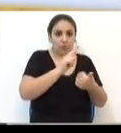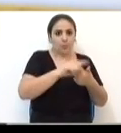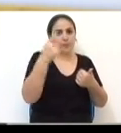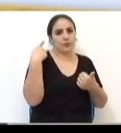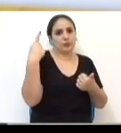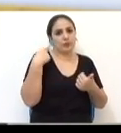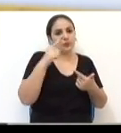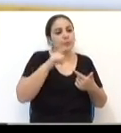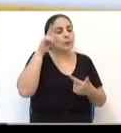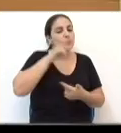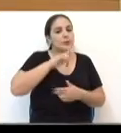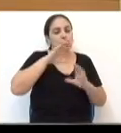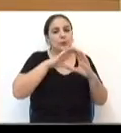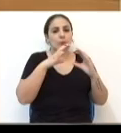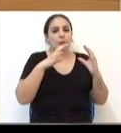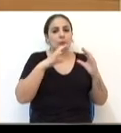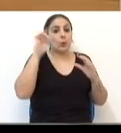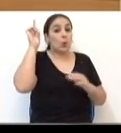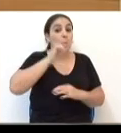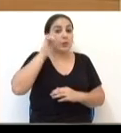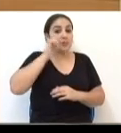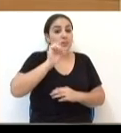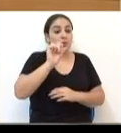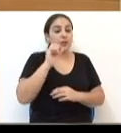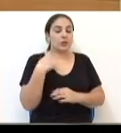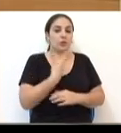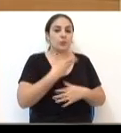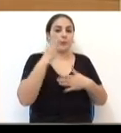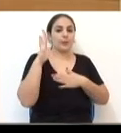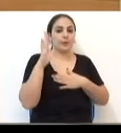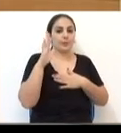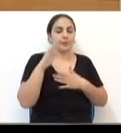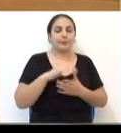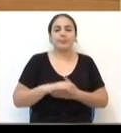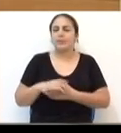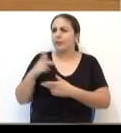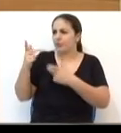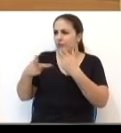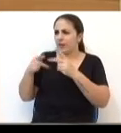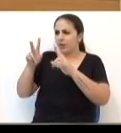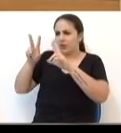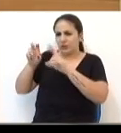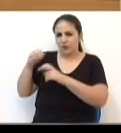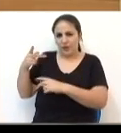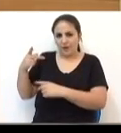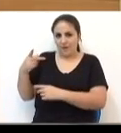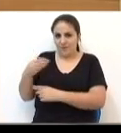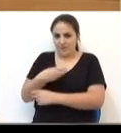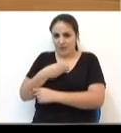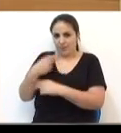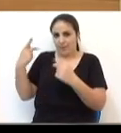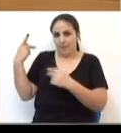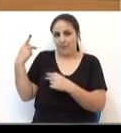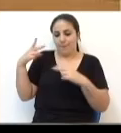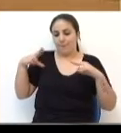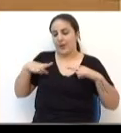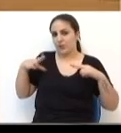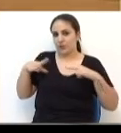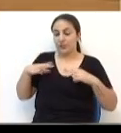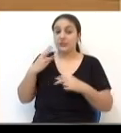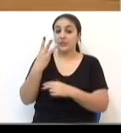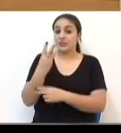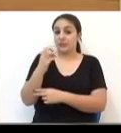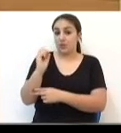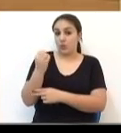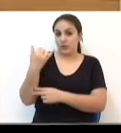para conquistar aquilo que a gente prometeu e aquilo que a comunidade espera, né? Falando um pouco então da sua vida pessoal, Rafael Colucci, o